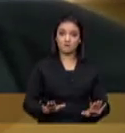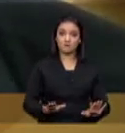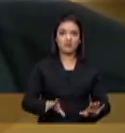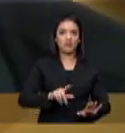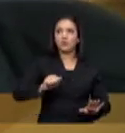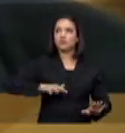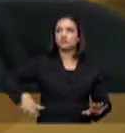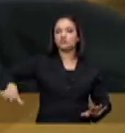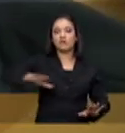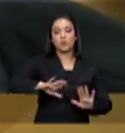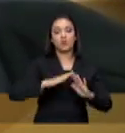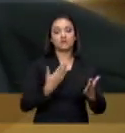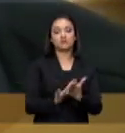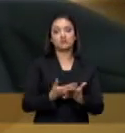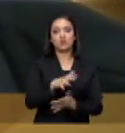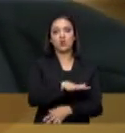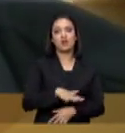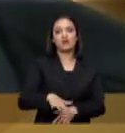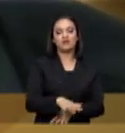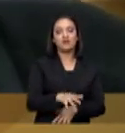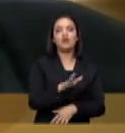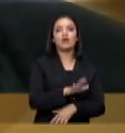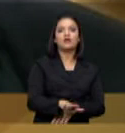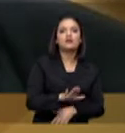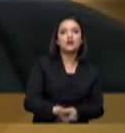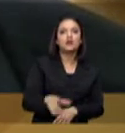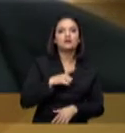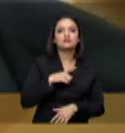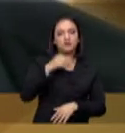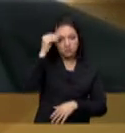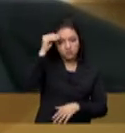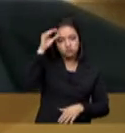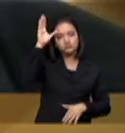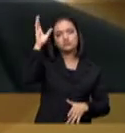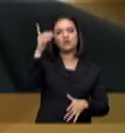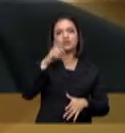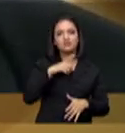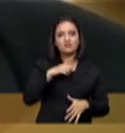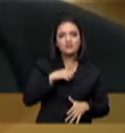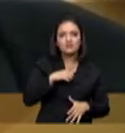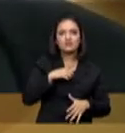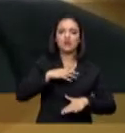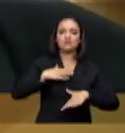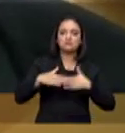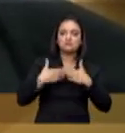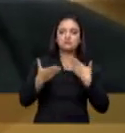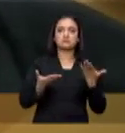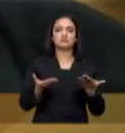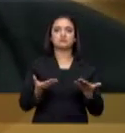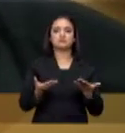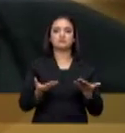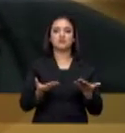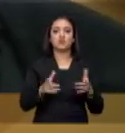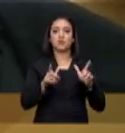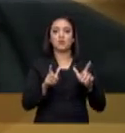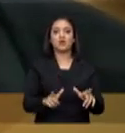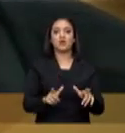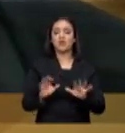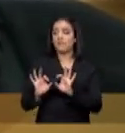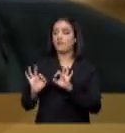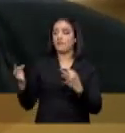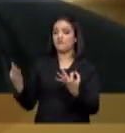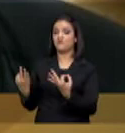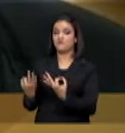espaço, é um espaço de formação, é um espaço público para os quais as famílias, para espaço esse, para os quais as